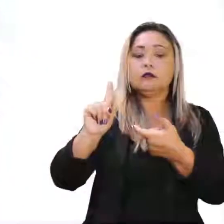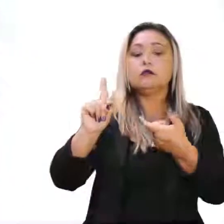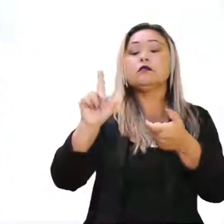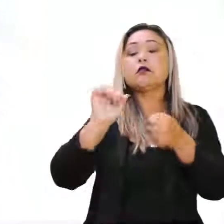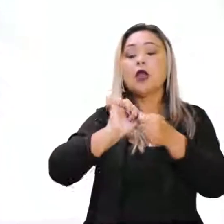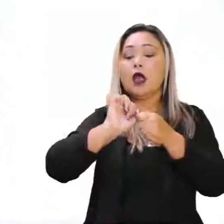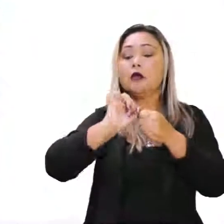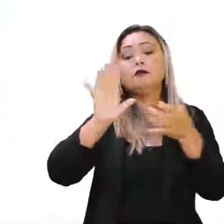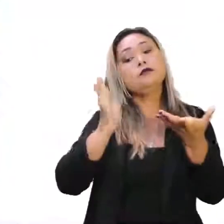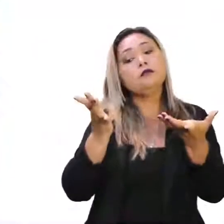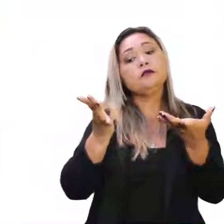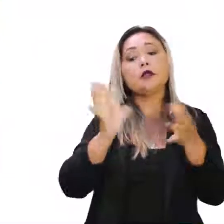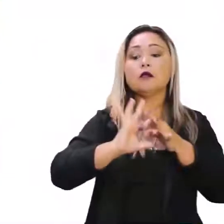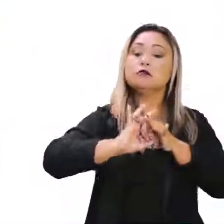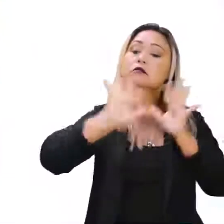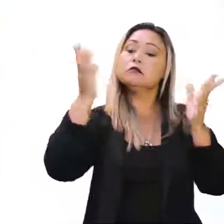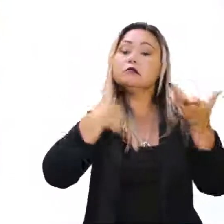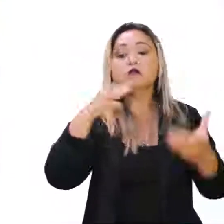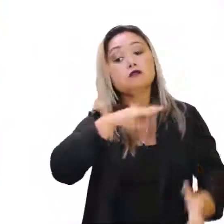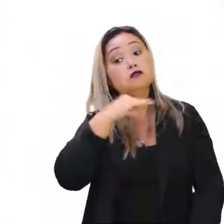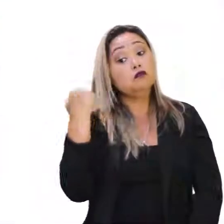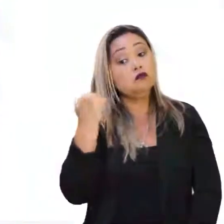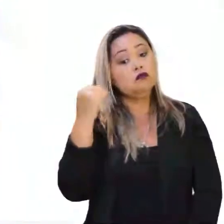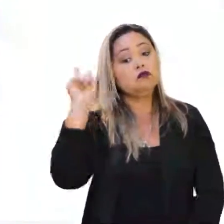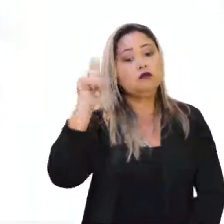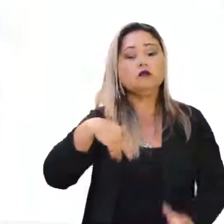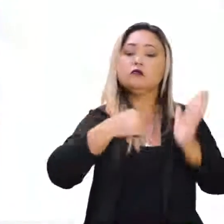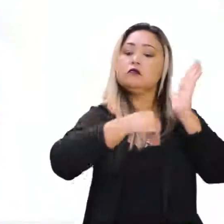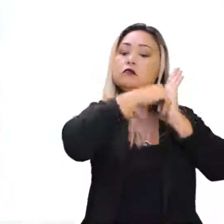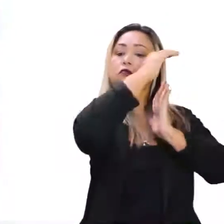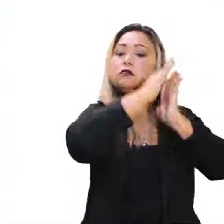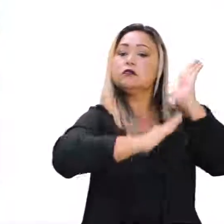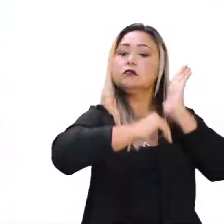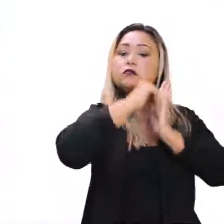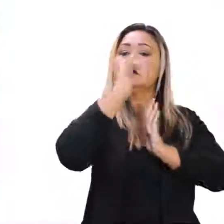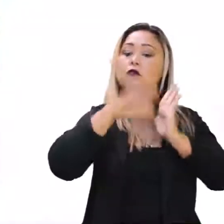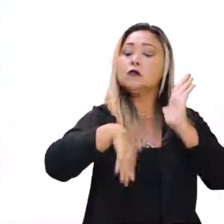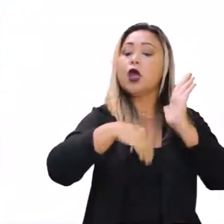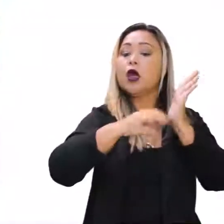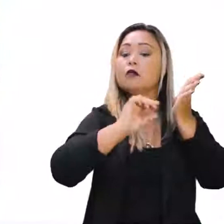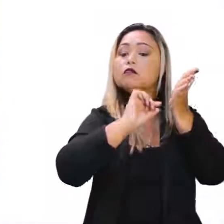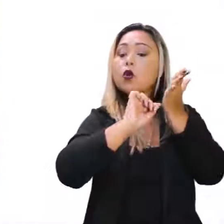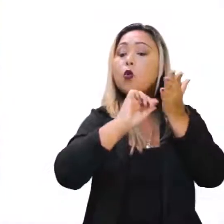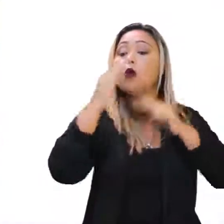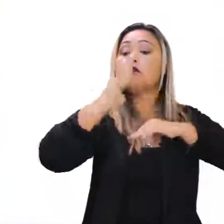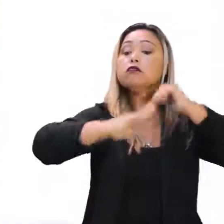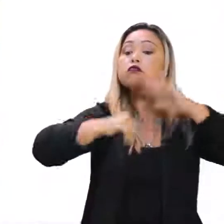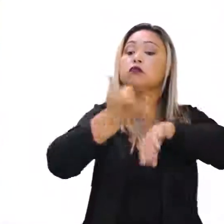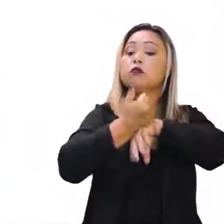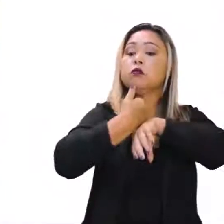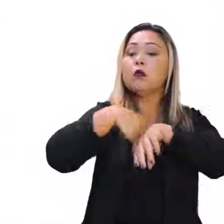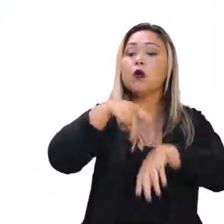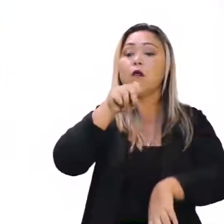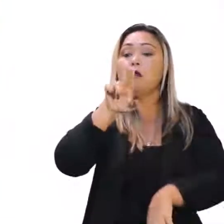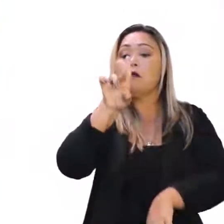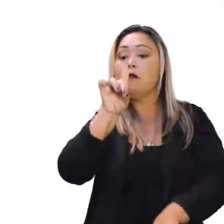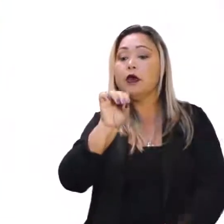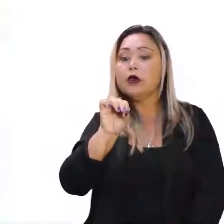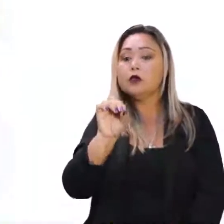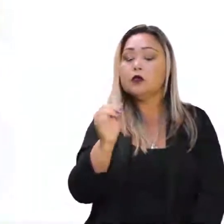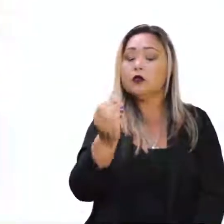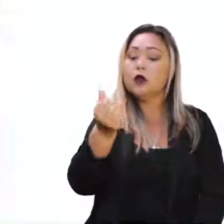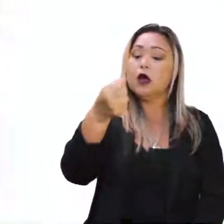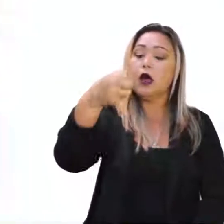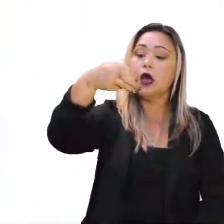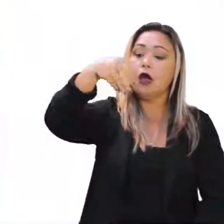ou Morte, né, de Pedro Américo, em 1888. Então, professor, essa obra aí, o que ela está